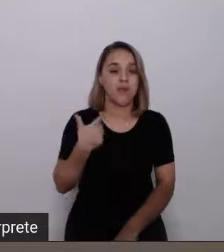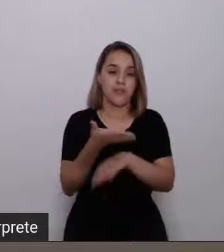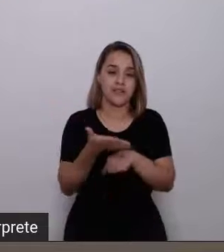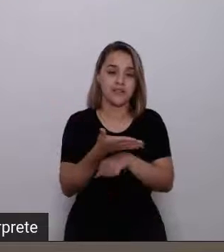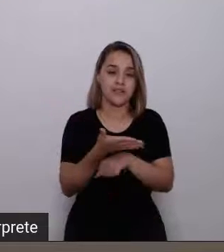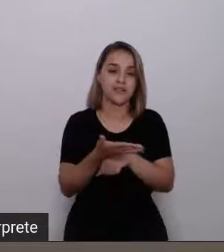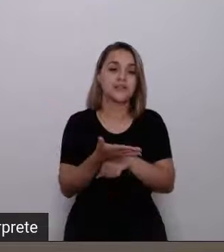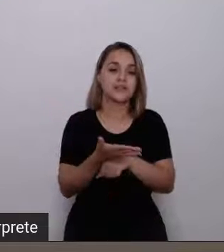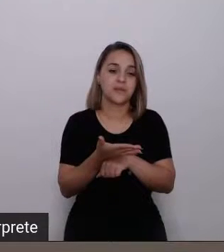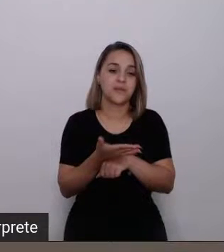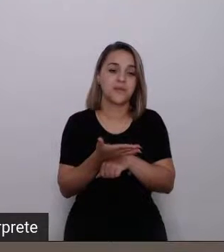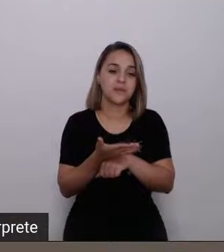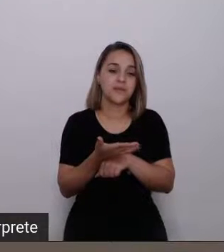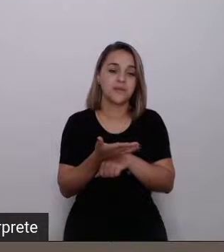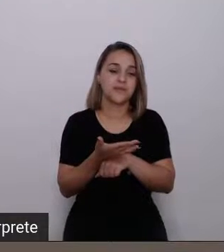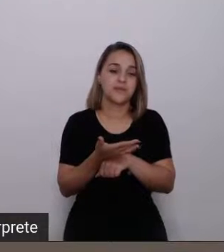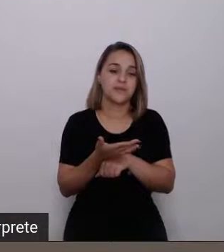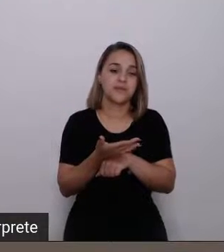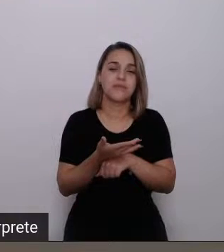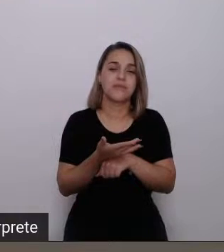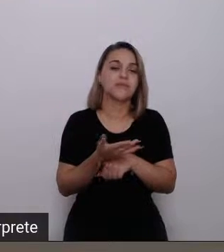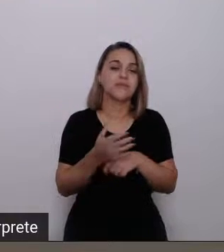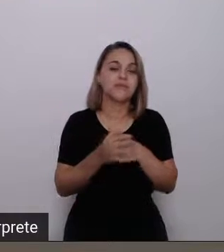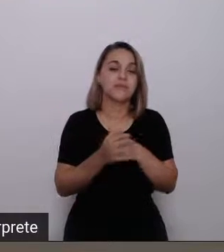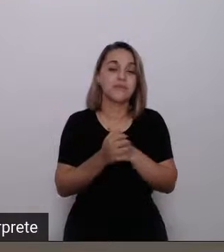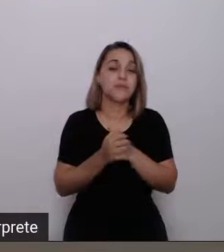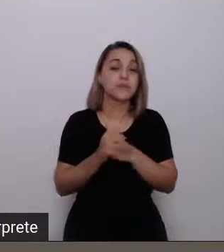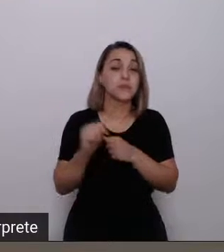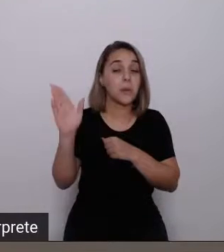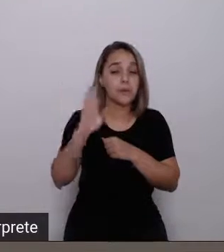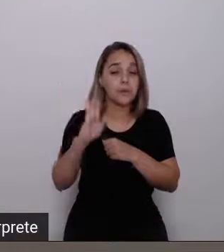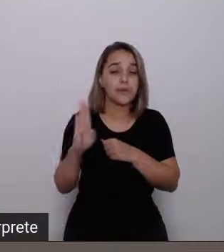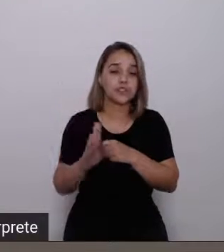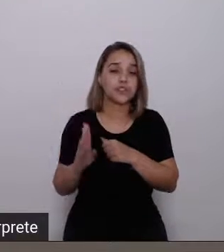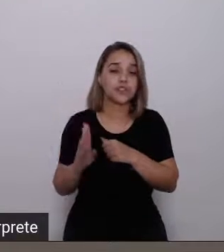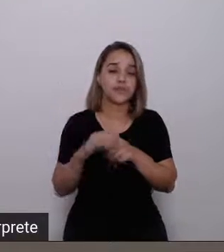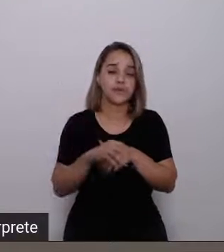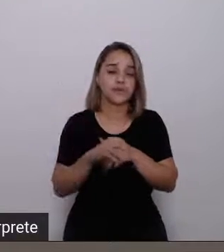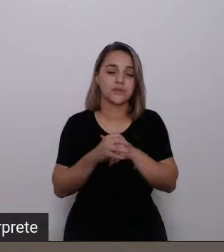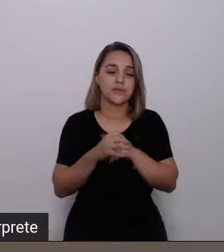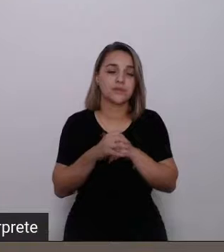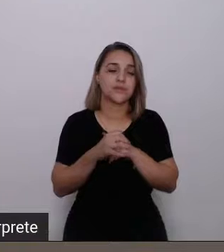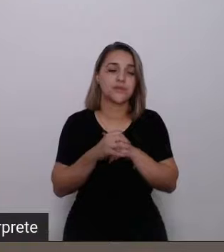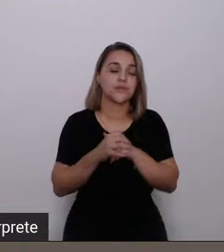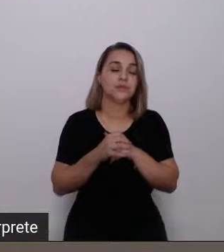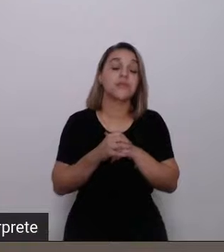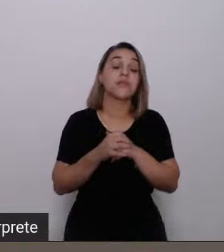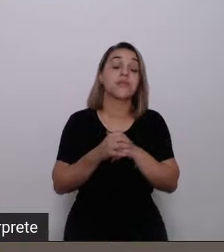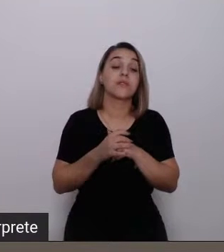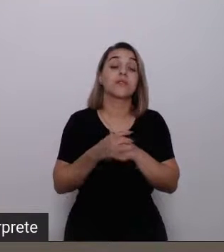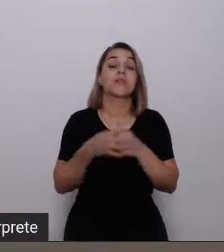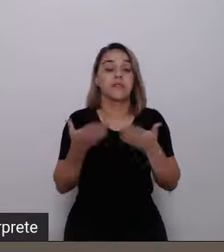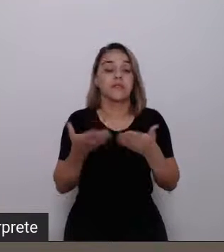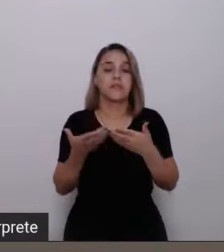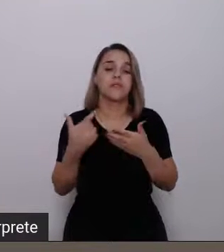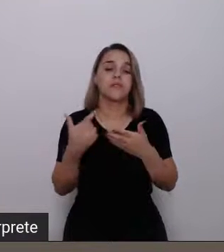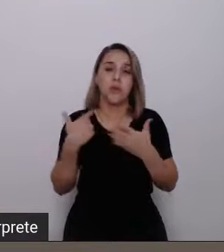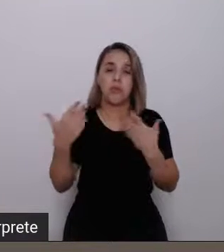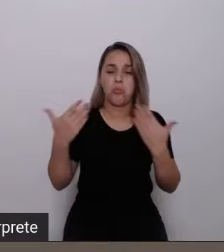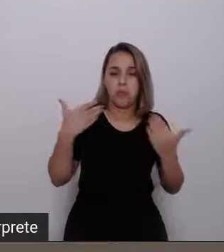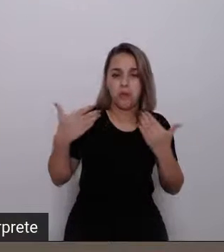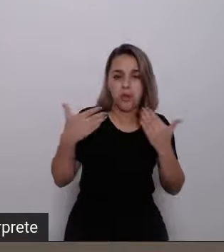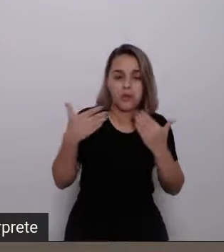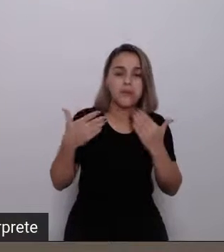meu site, que não é publicado, está no Fotoclubs Brasil, que não foi publicado em outro veículo, em que eu faço o balanço. Então, espera um pouquinho só, vamos